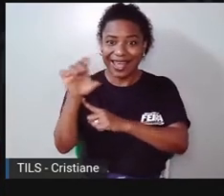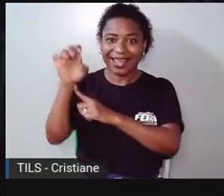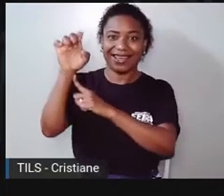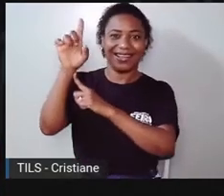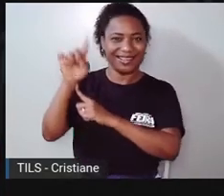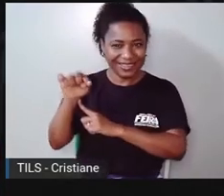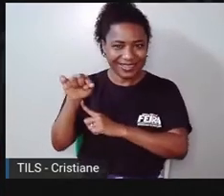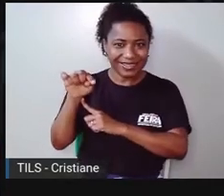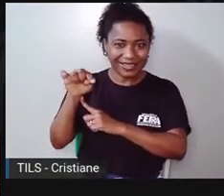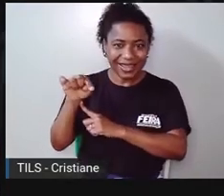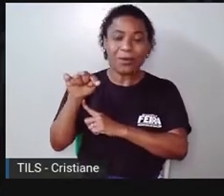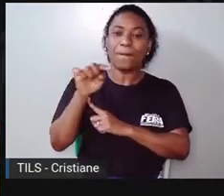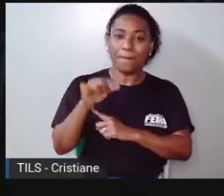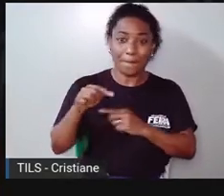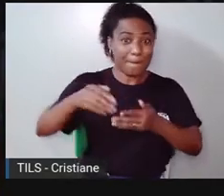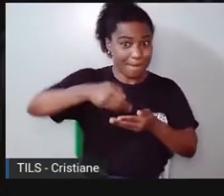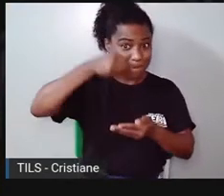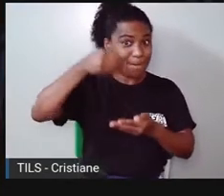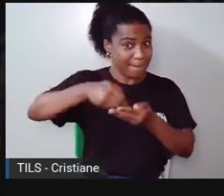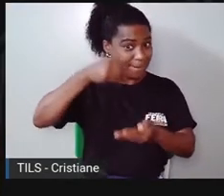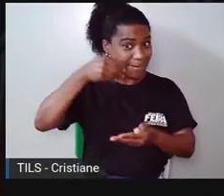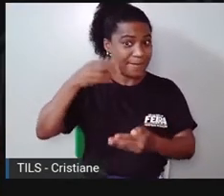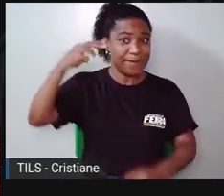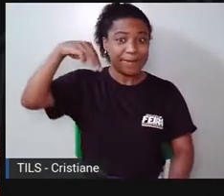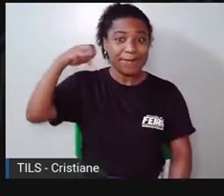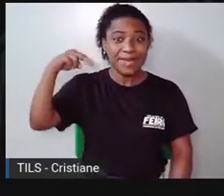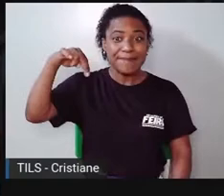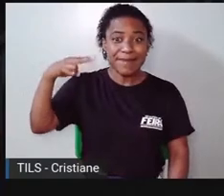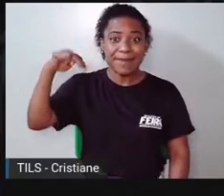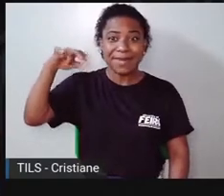Tre-lé-lé-lé-lé-lé. Mingau.